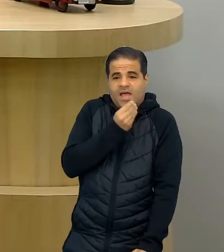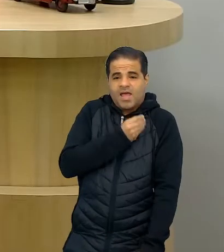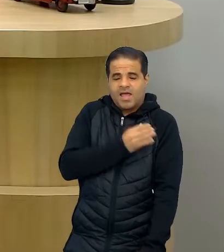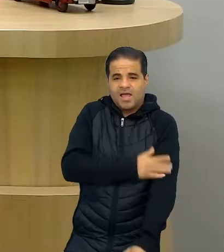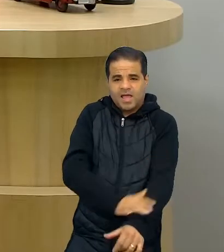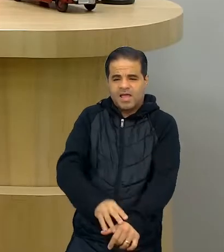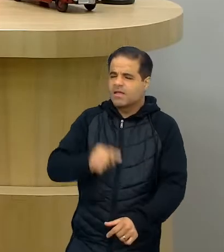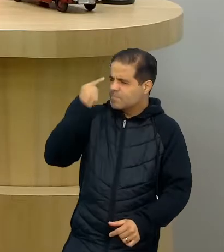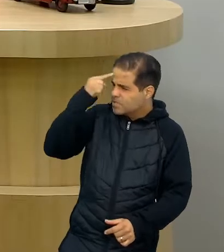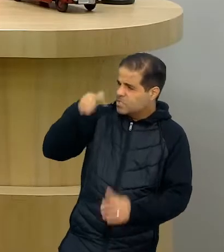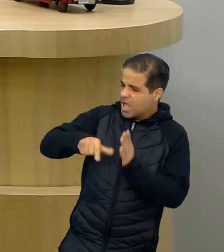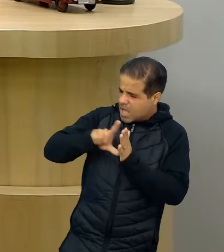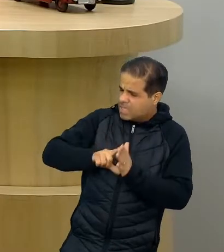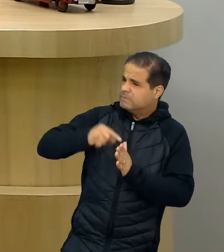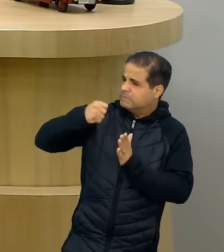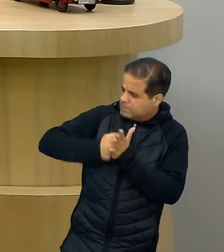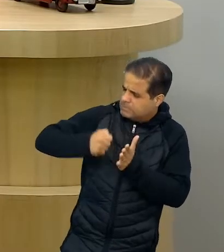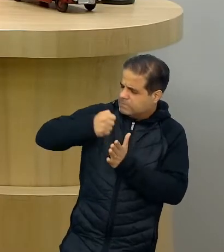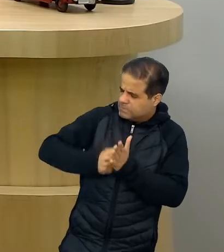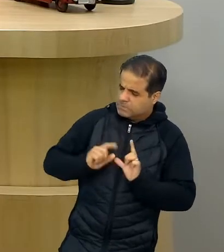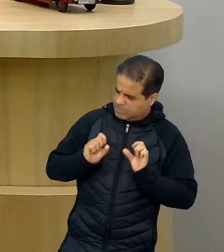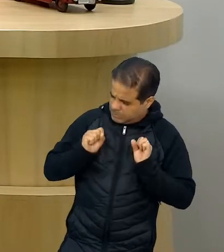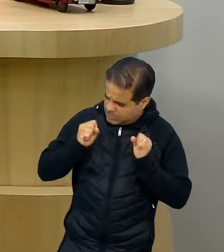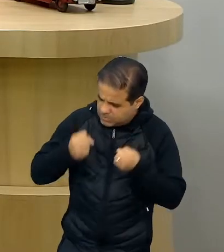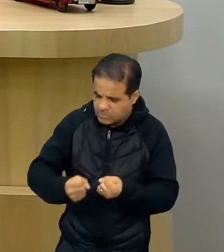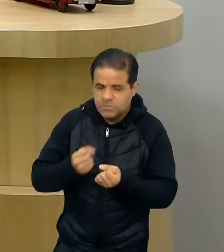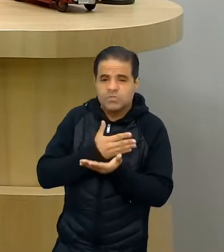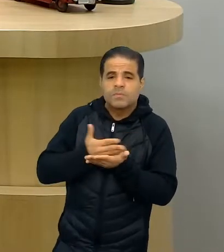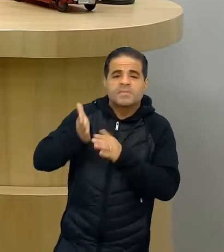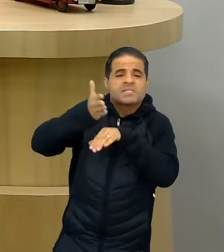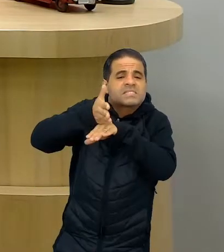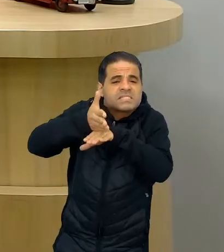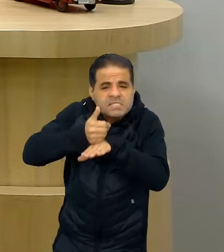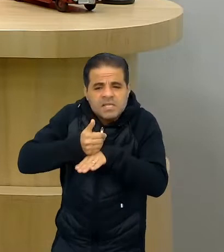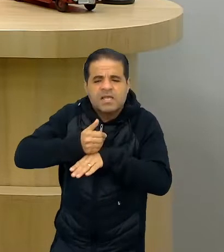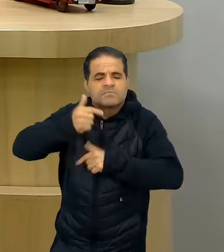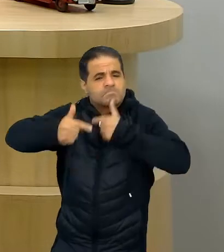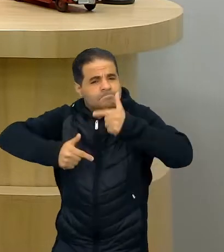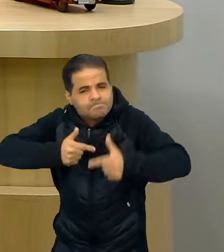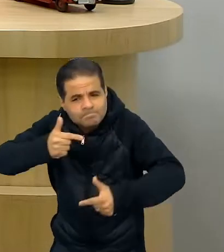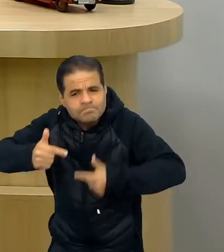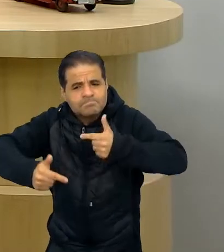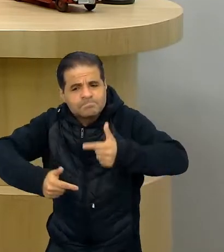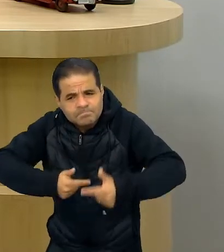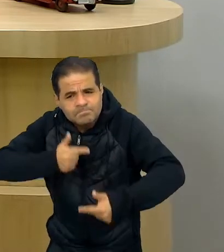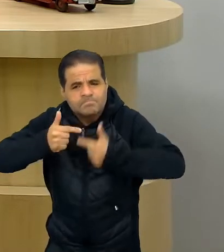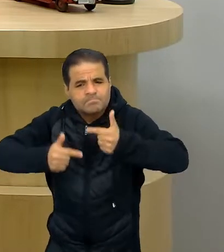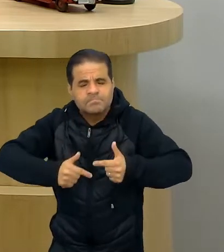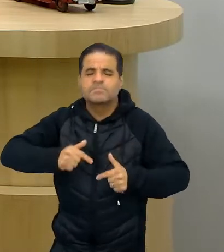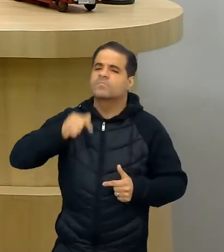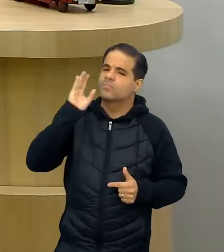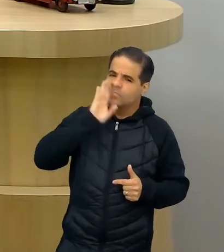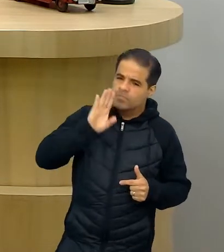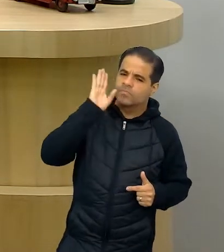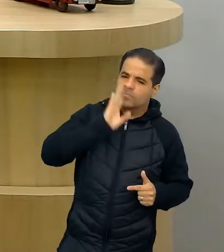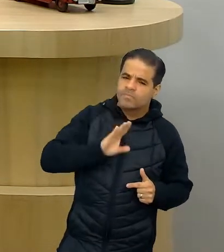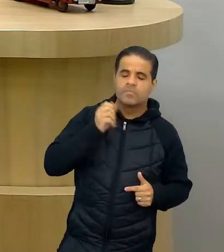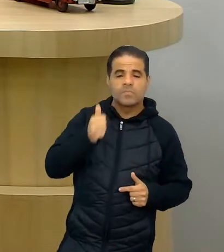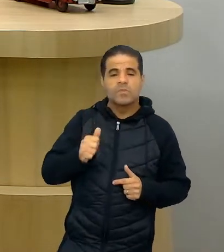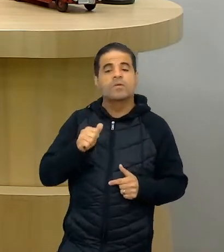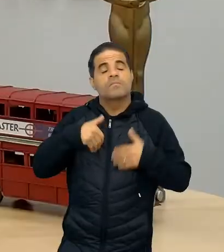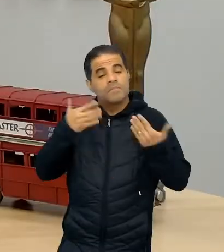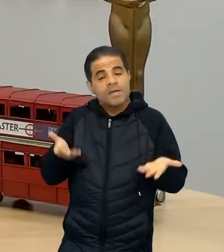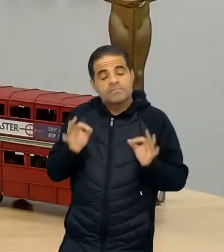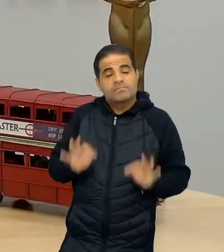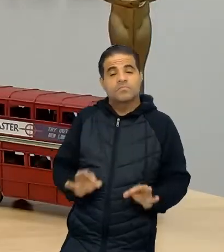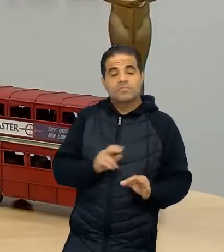trabalho que não é feito? Nossa. É persistência. Eles iniciam muito cedo, né? Então é um trabalho aí bem bacana. Mas, Ilana, então